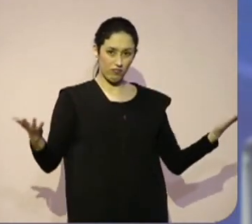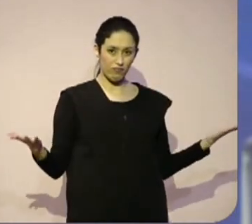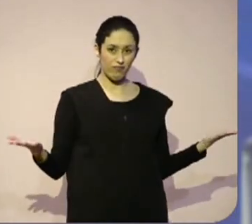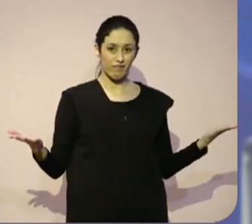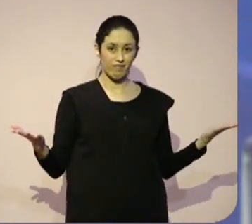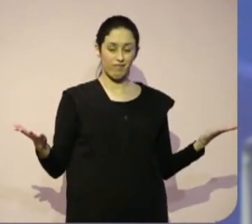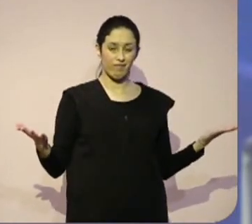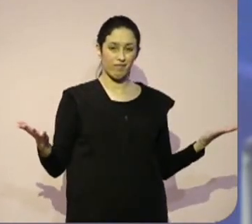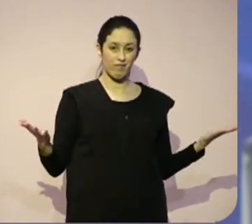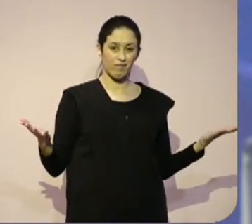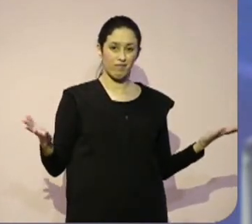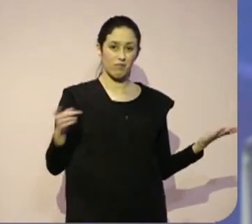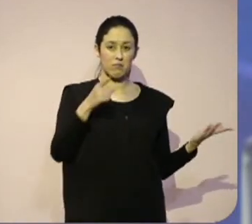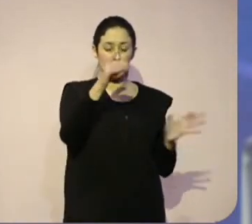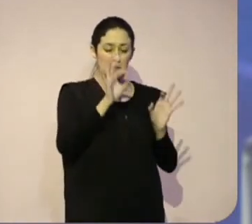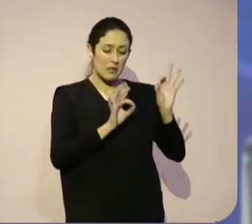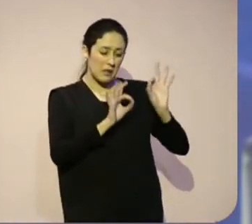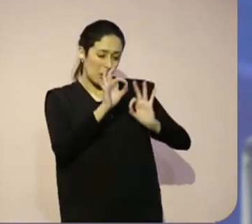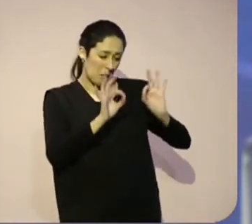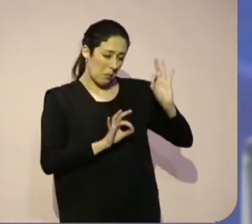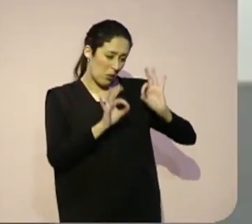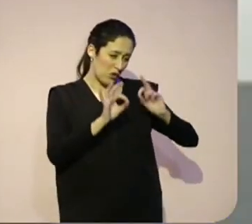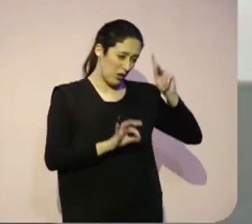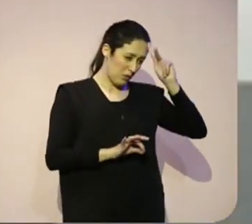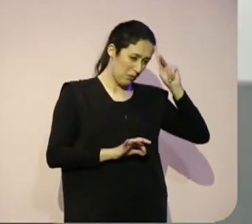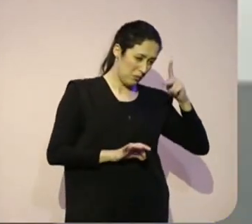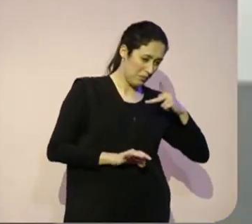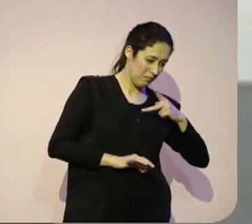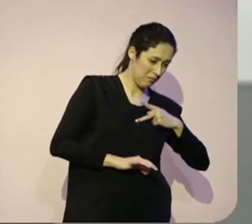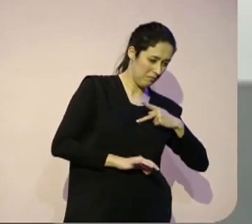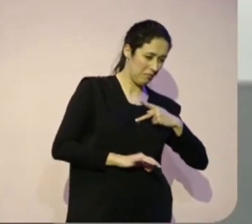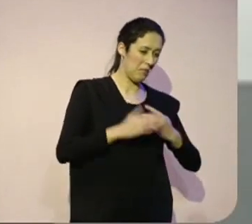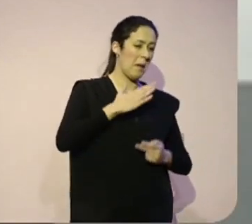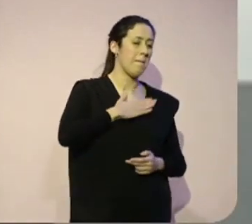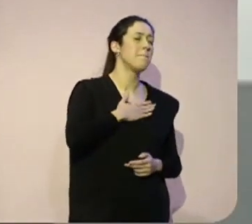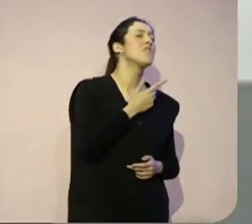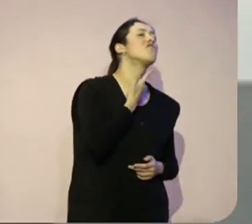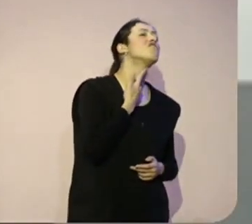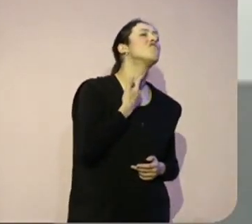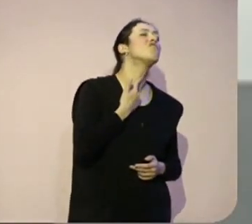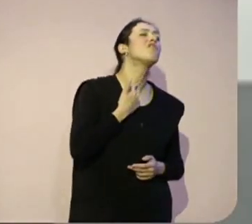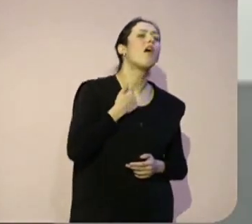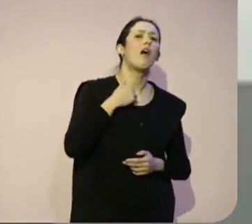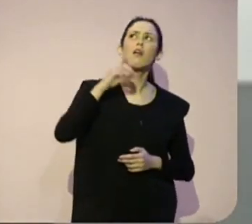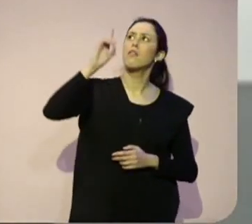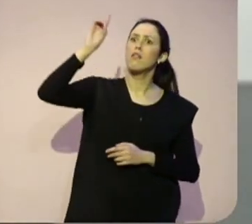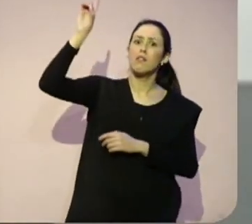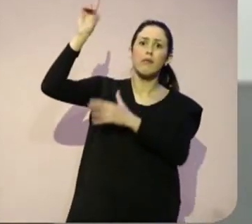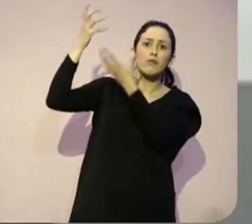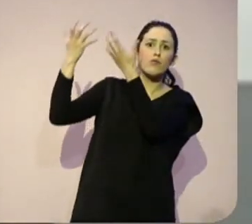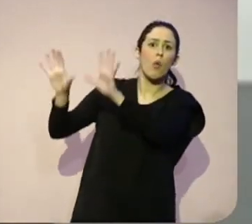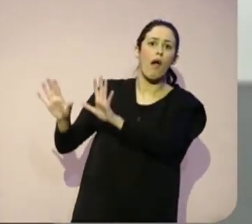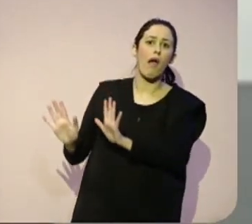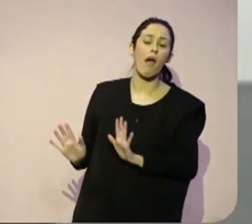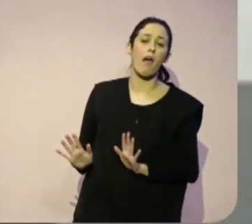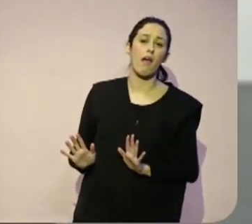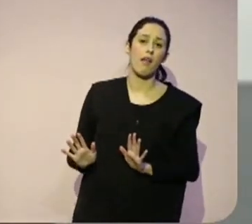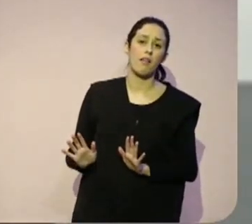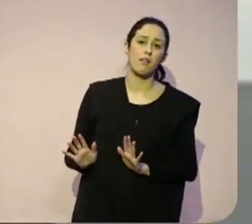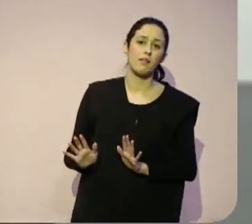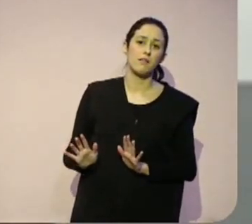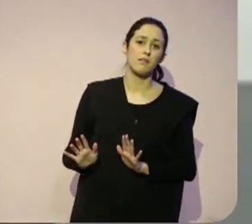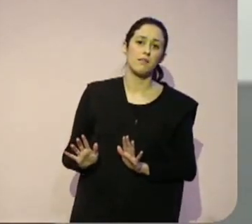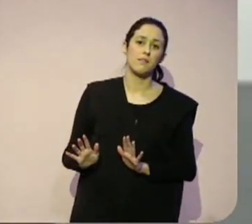por causa de alguns projetos que nem são projetos de Deus para a sua vida, por causa de